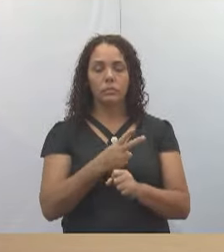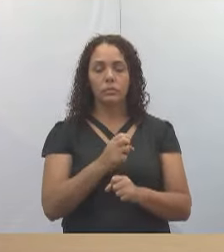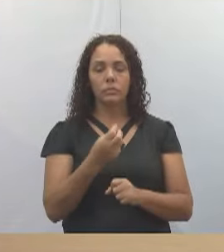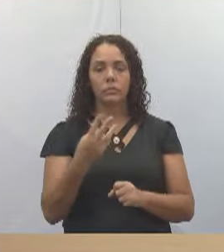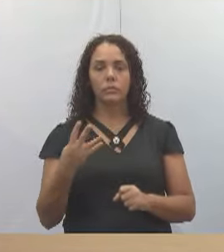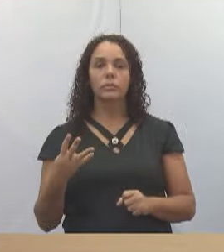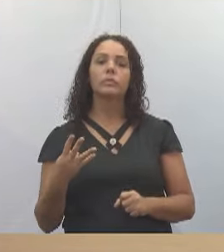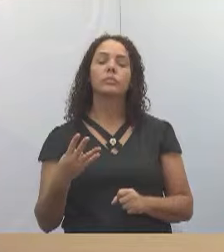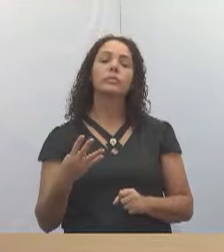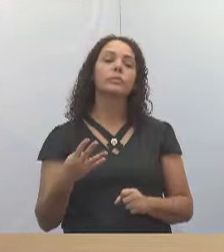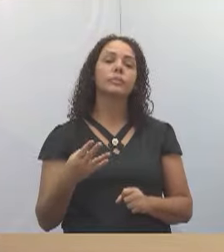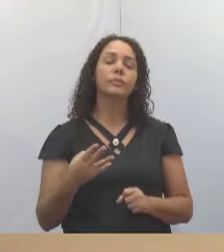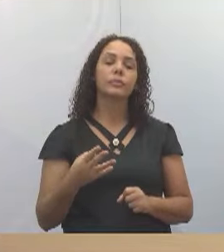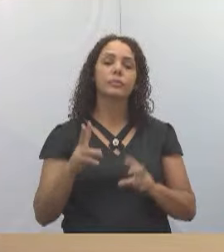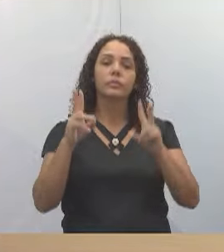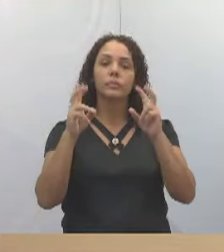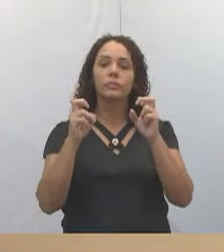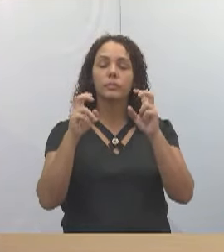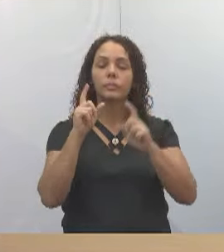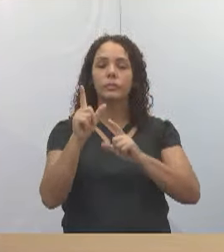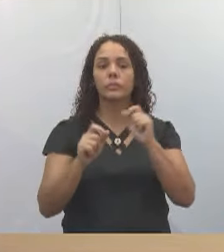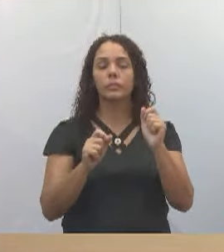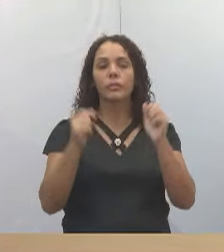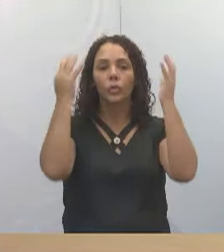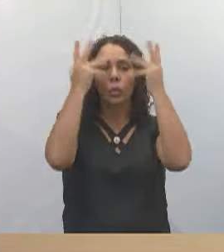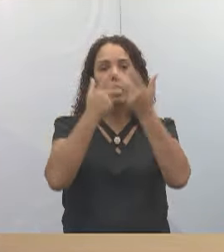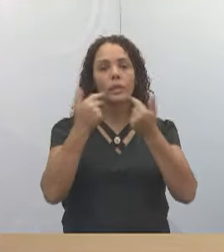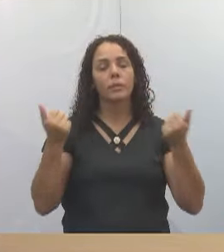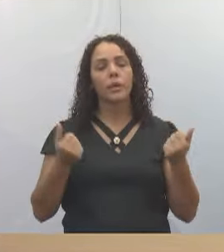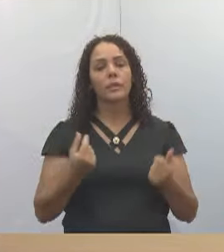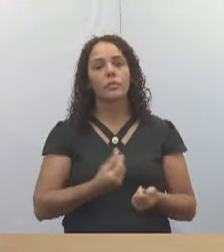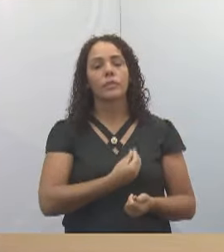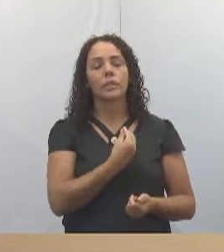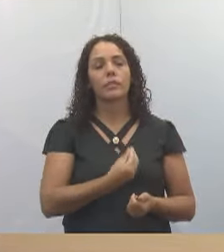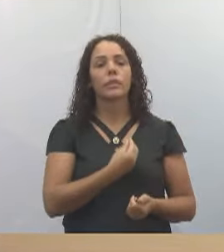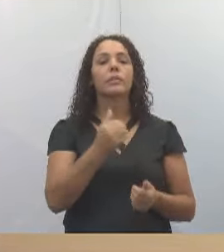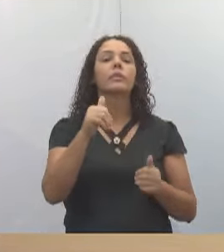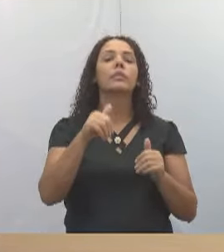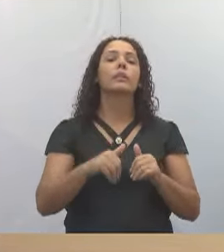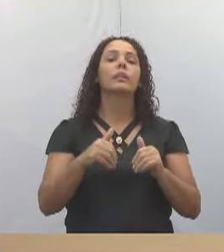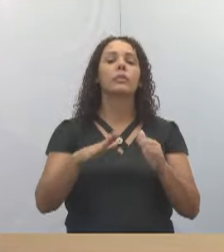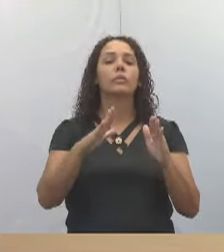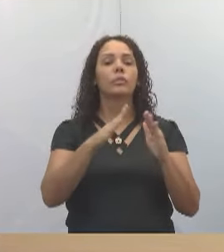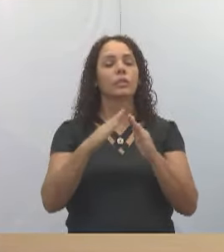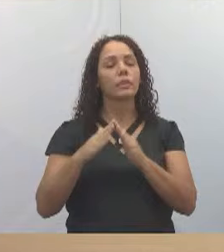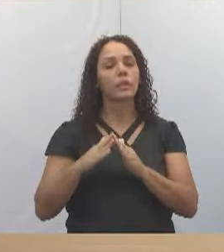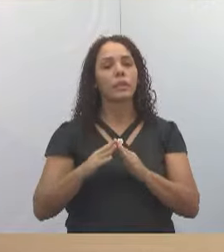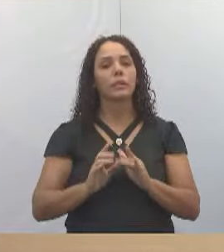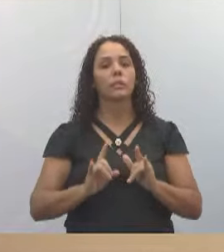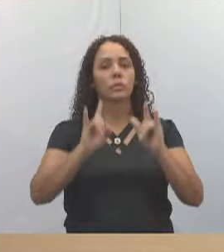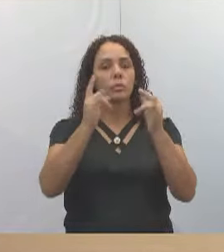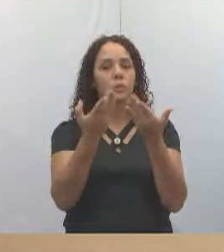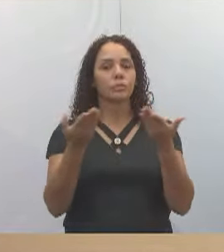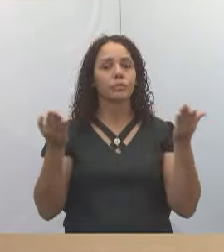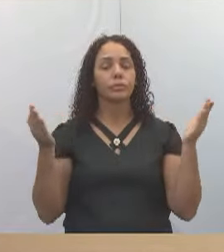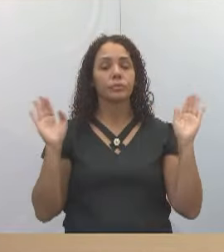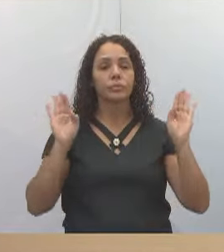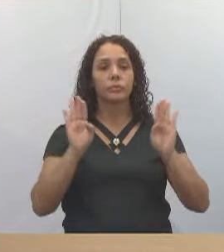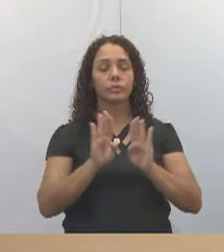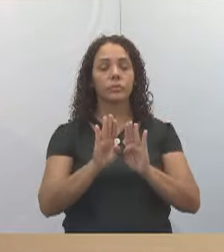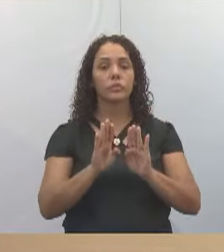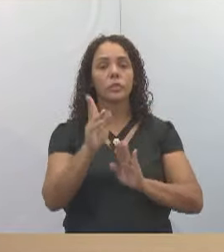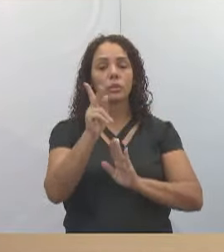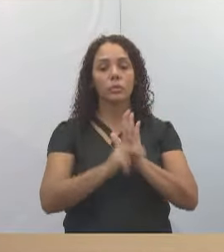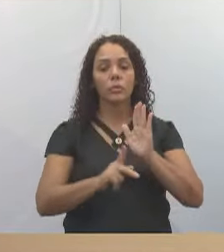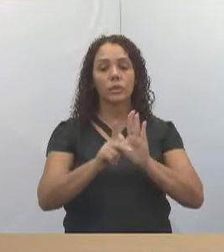6.642/2024, que dispõe sobre a habitação de animais domésticos em condomínio. Processo legislativo